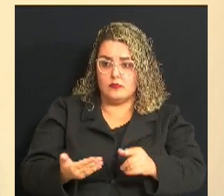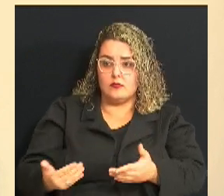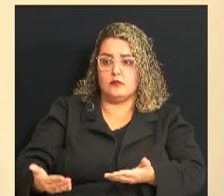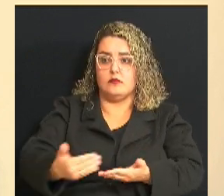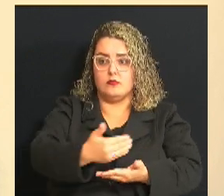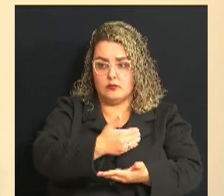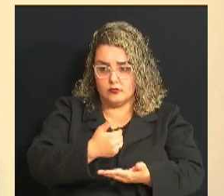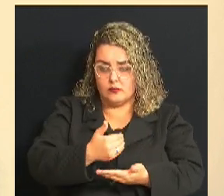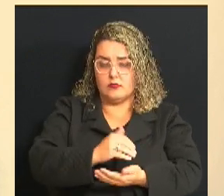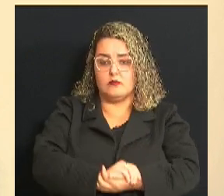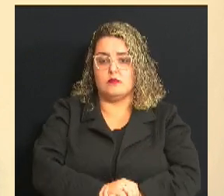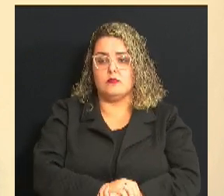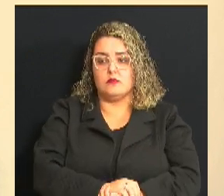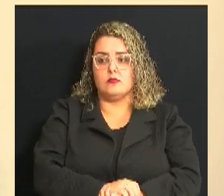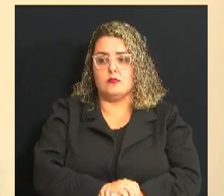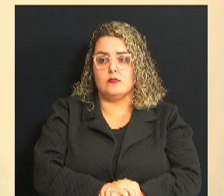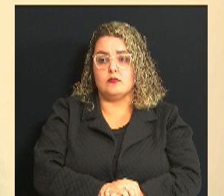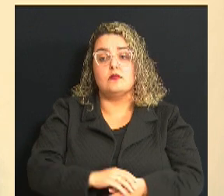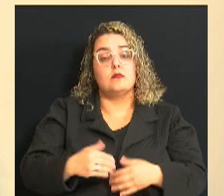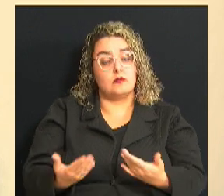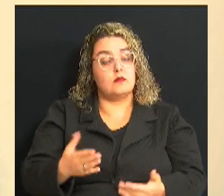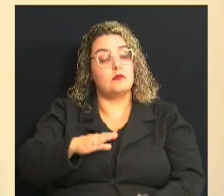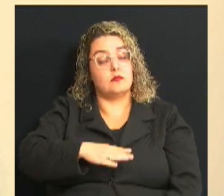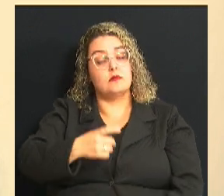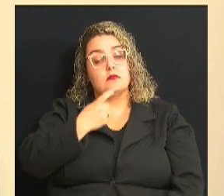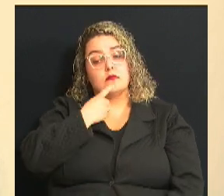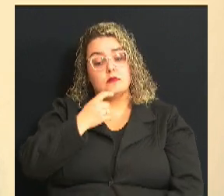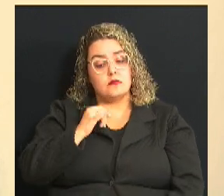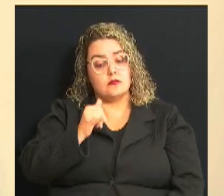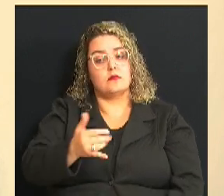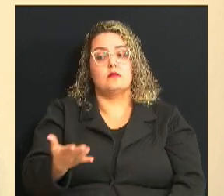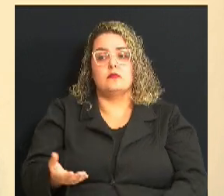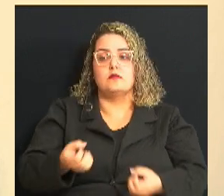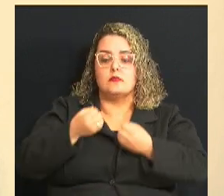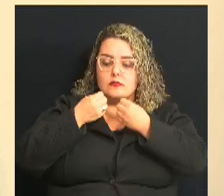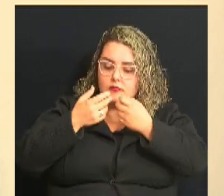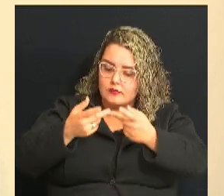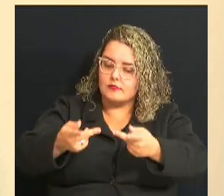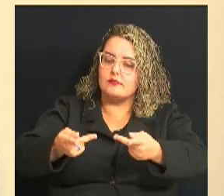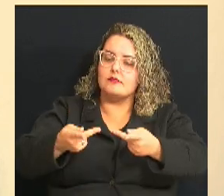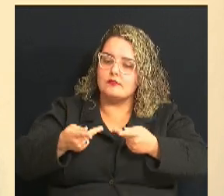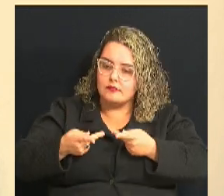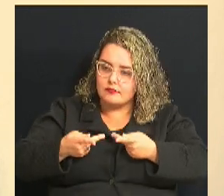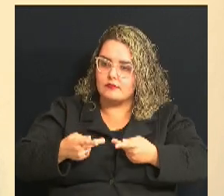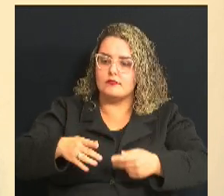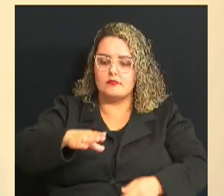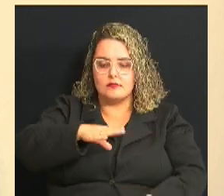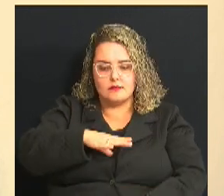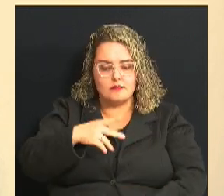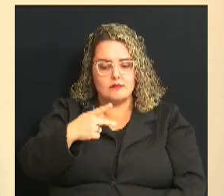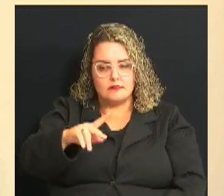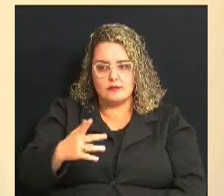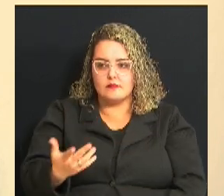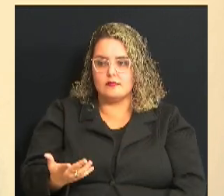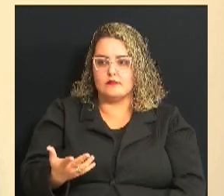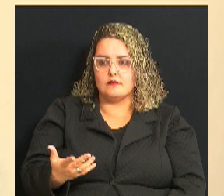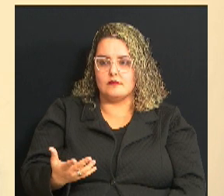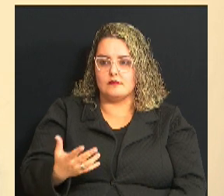acolhimento, como Campinas dizendo: bem-vindo, a cidade é sua, você é um